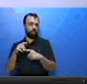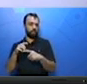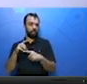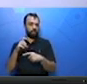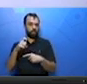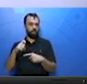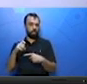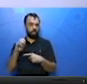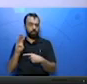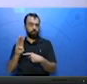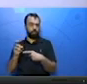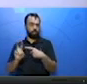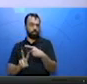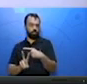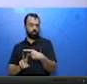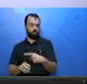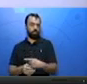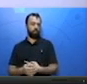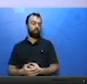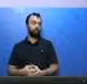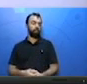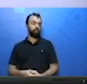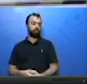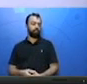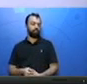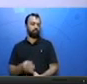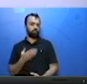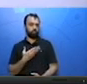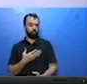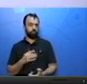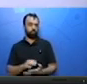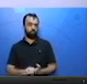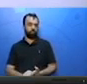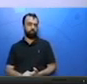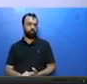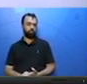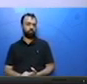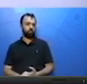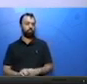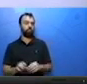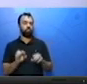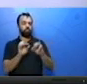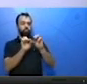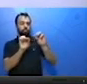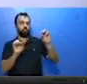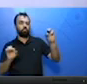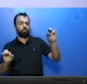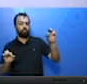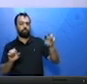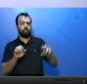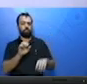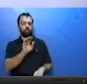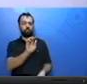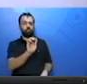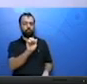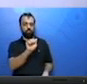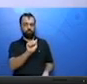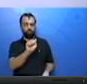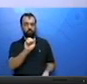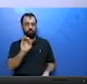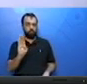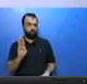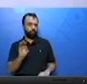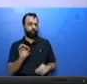y do outro, dividir por 2. Por exemplo, o segmento AB do plano cartesiano, cujo ponto médio é